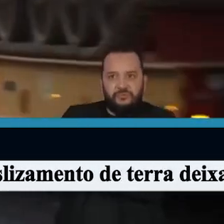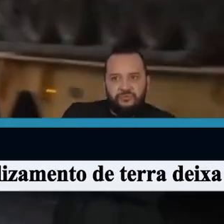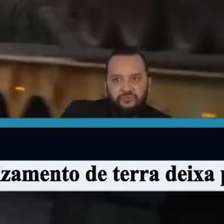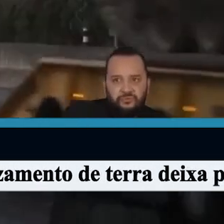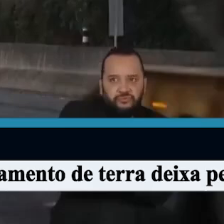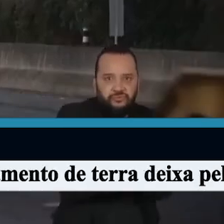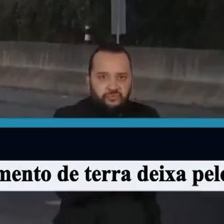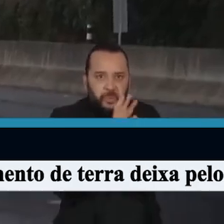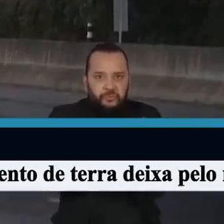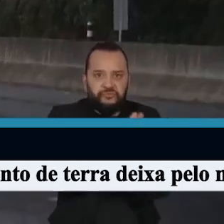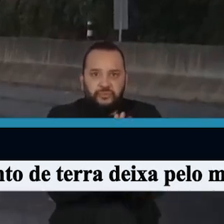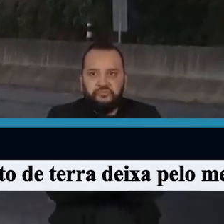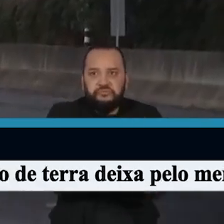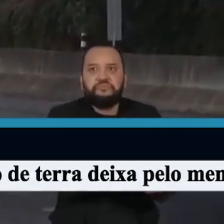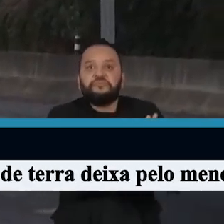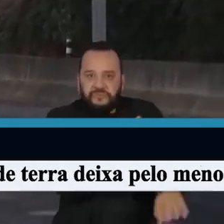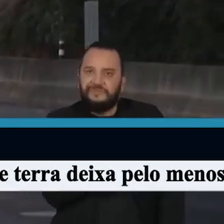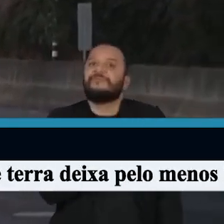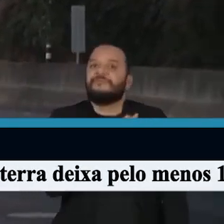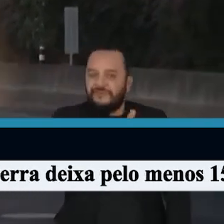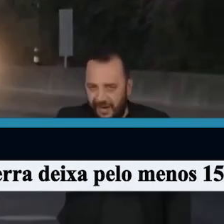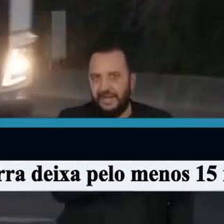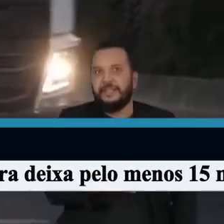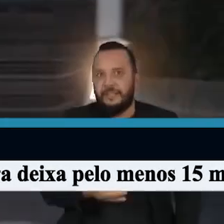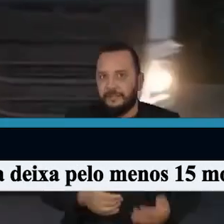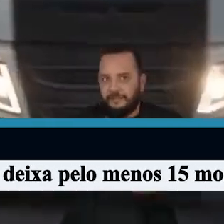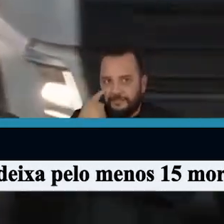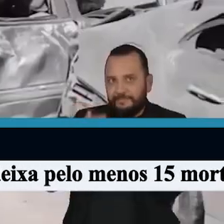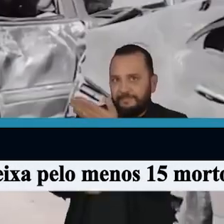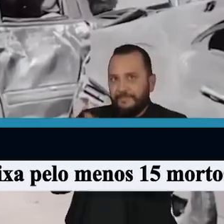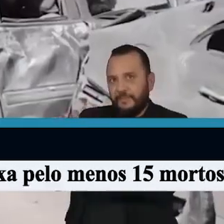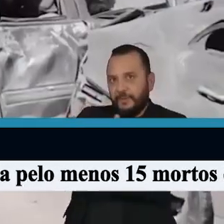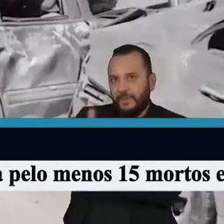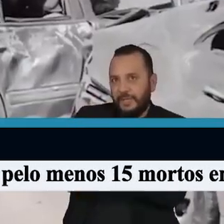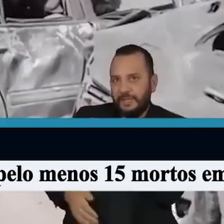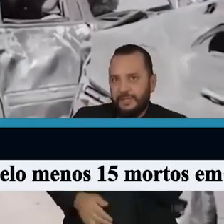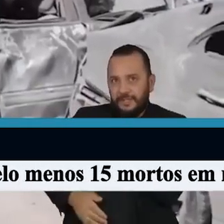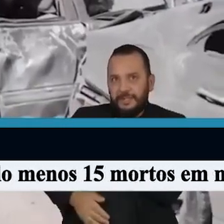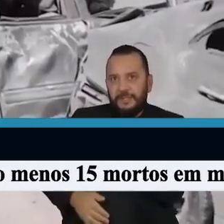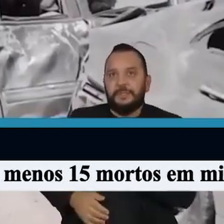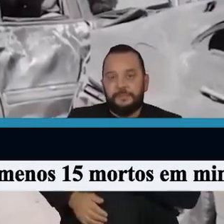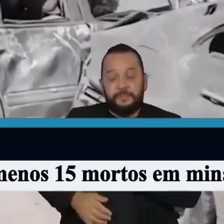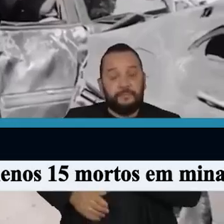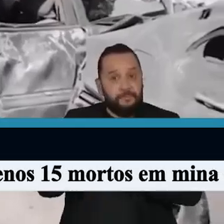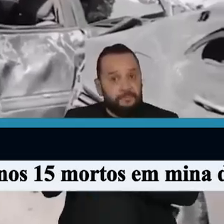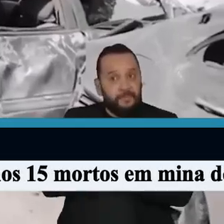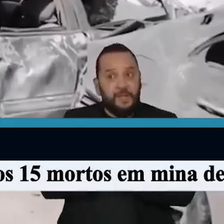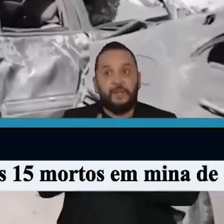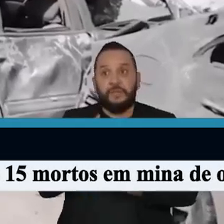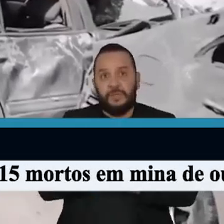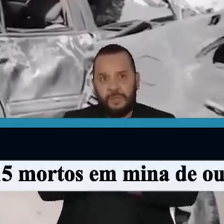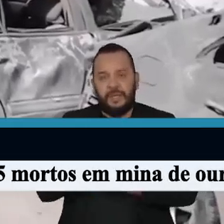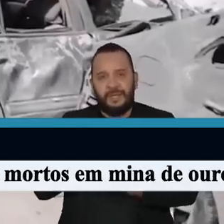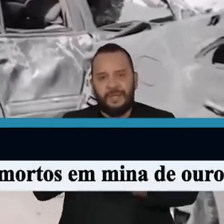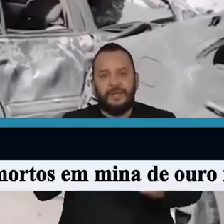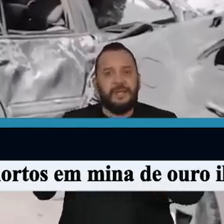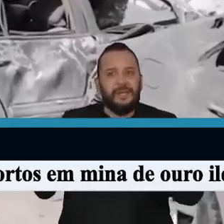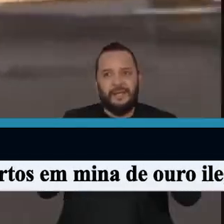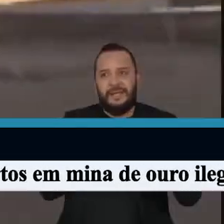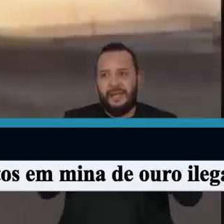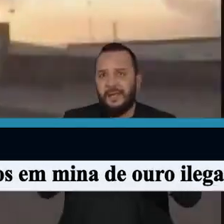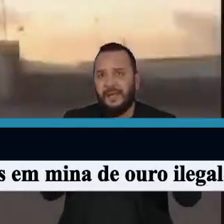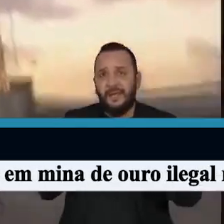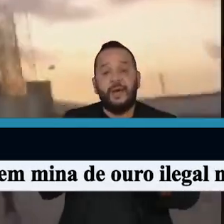A movimentação de tanques e tropas é intensa na fronteira. A verdade é que a atual fase do conflito veio